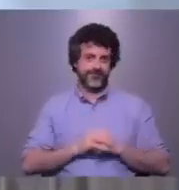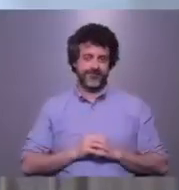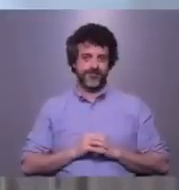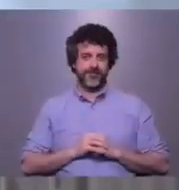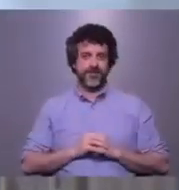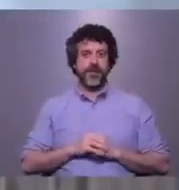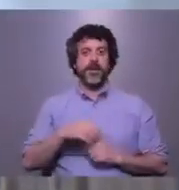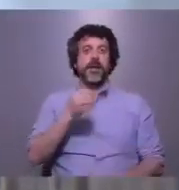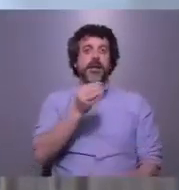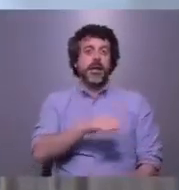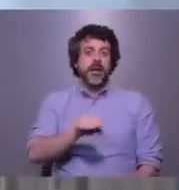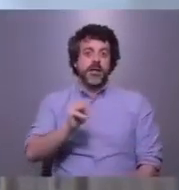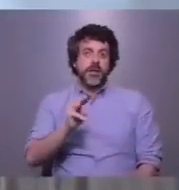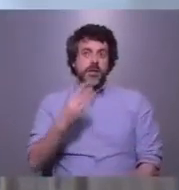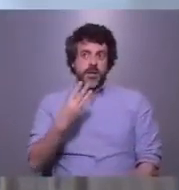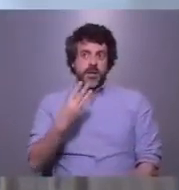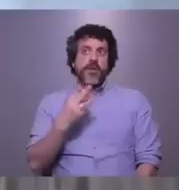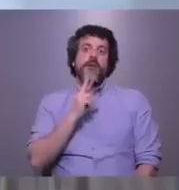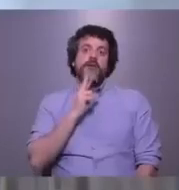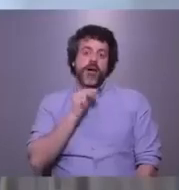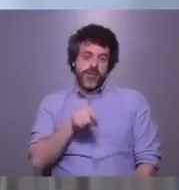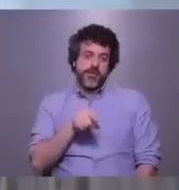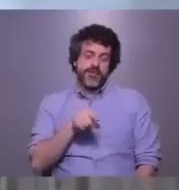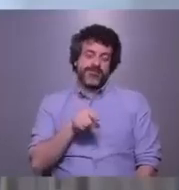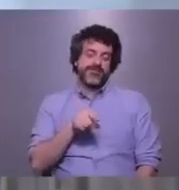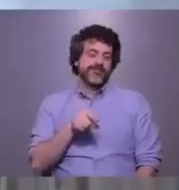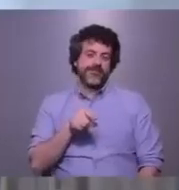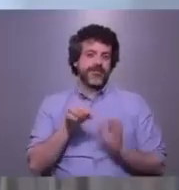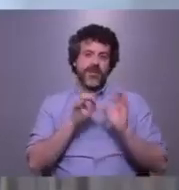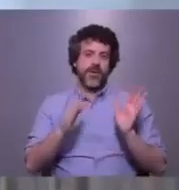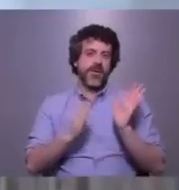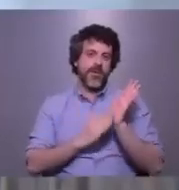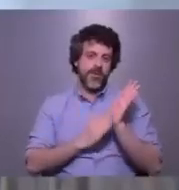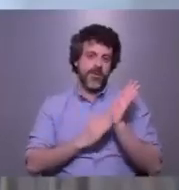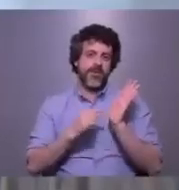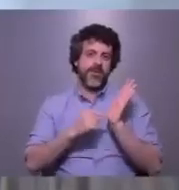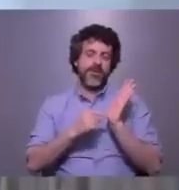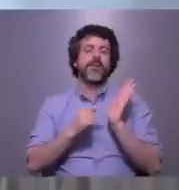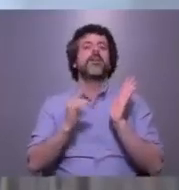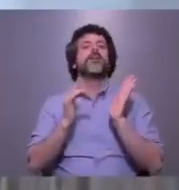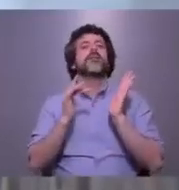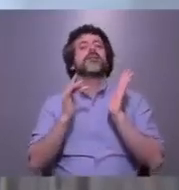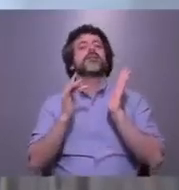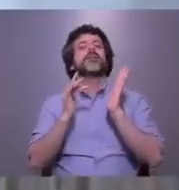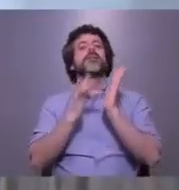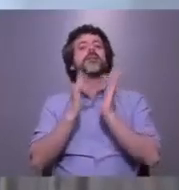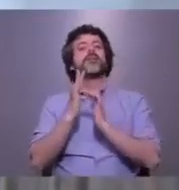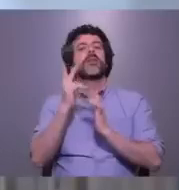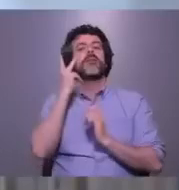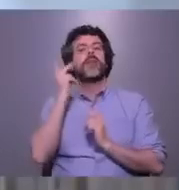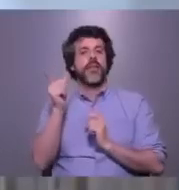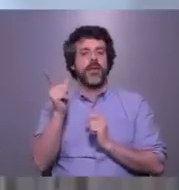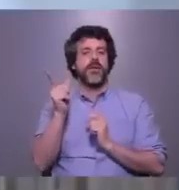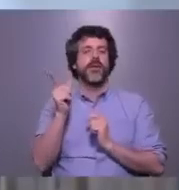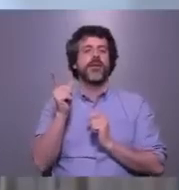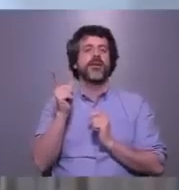Nos Pastorinhos de Fátima, encontramos o testemunho desta mesma dinâmica de vida cristã e encontramos